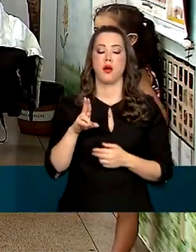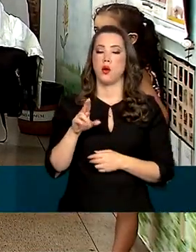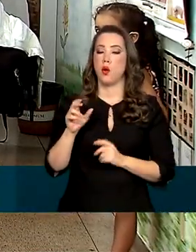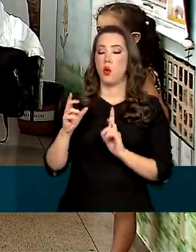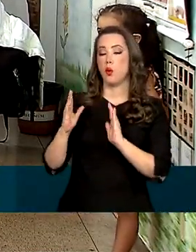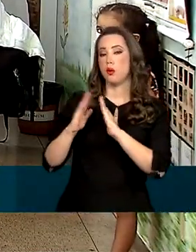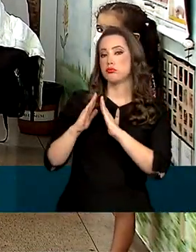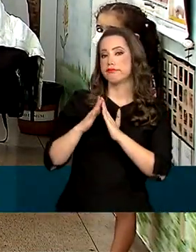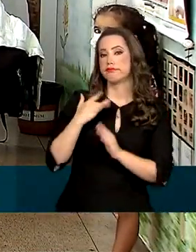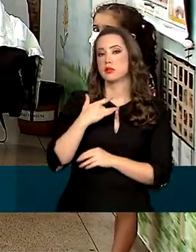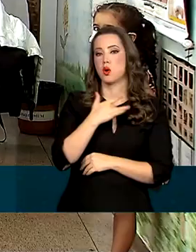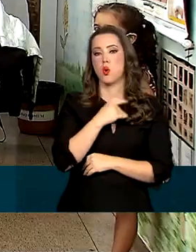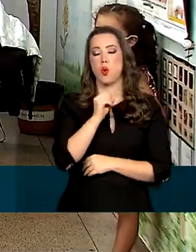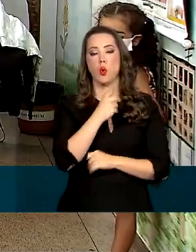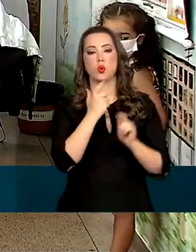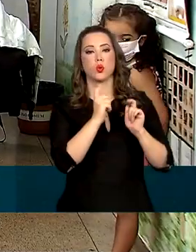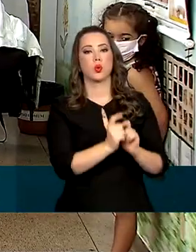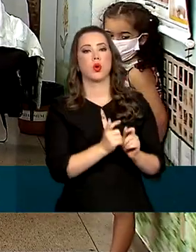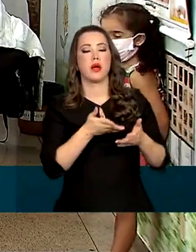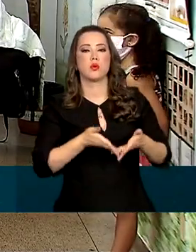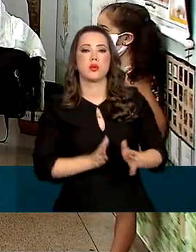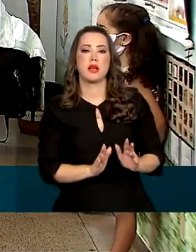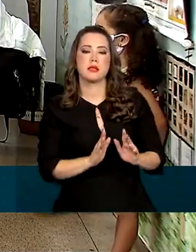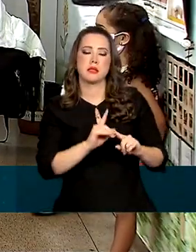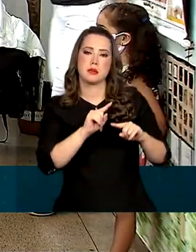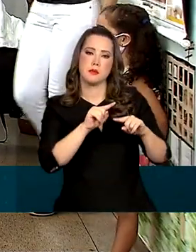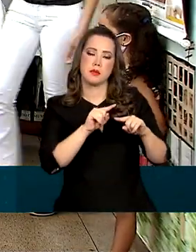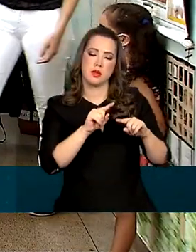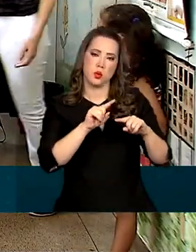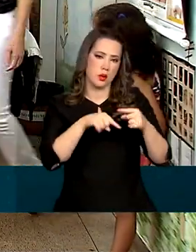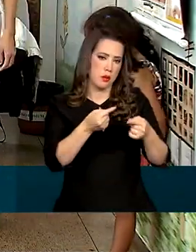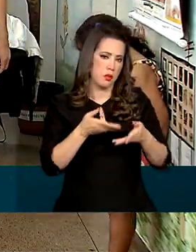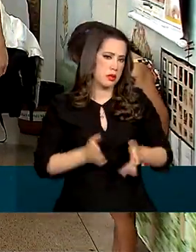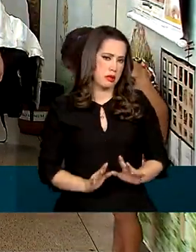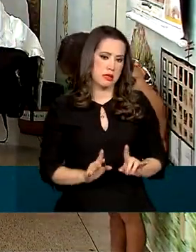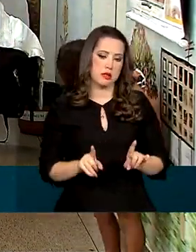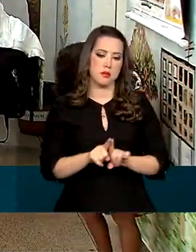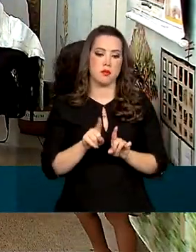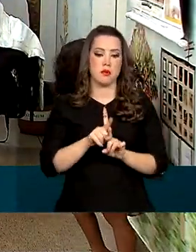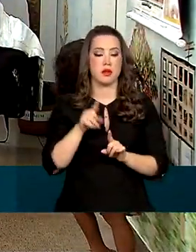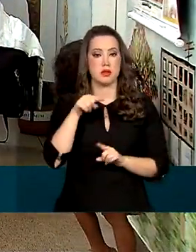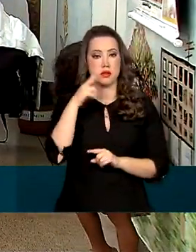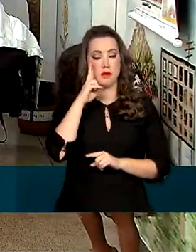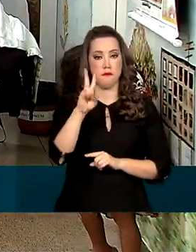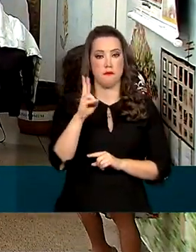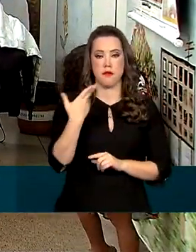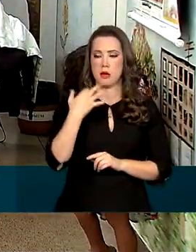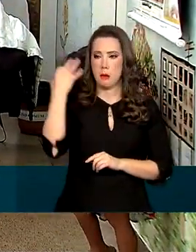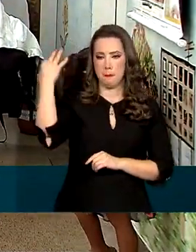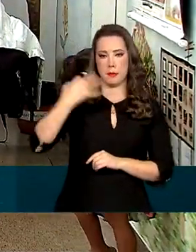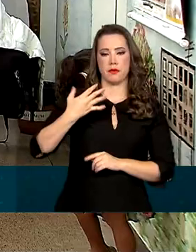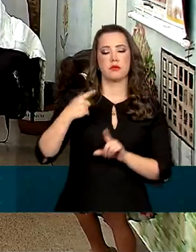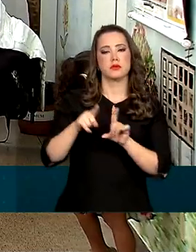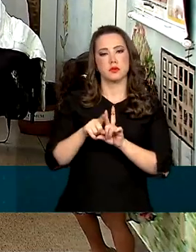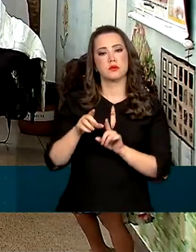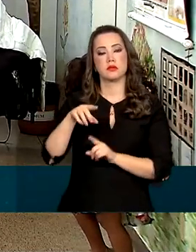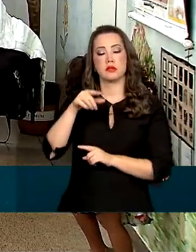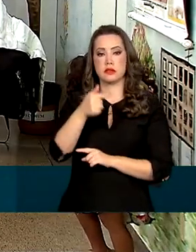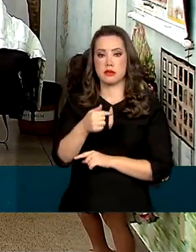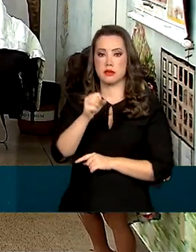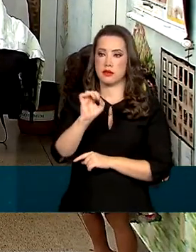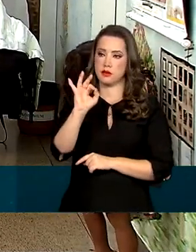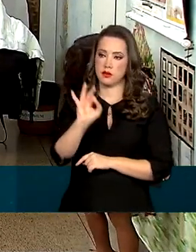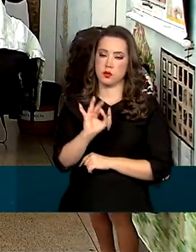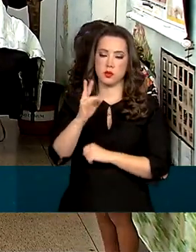aqui, ou na maternidade, logo depois do nascimento. E apresenta eficácia alta, de cerca de 78%